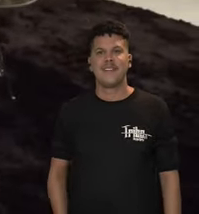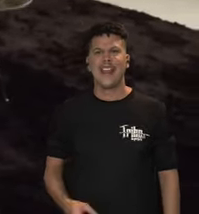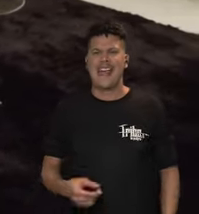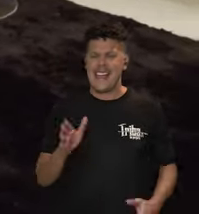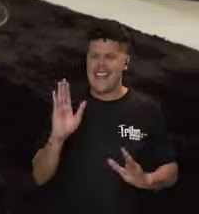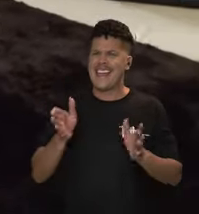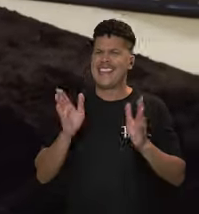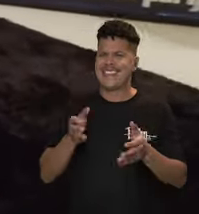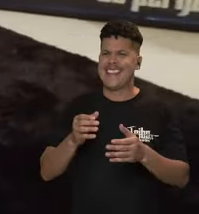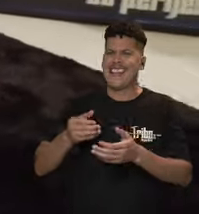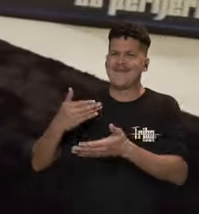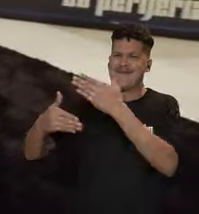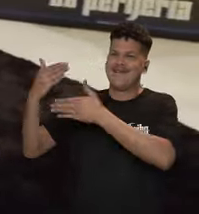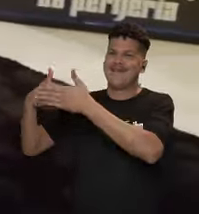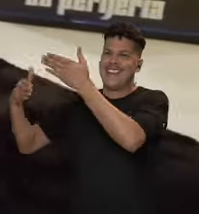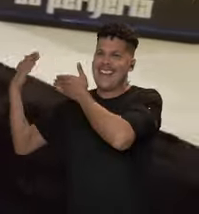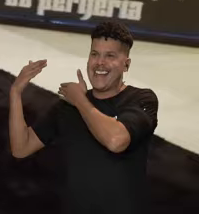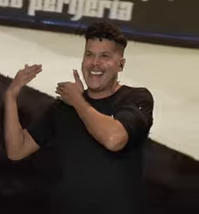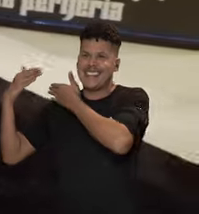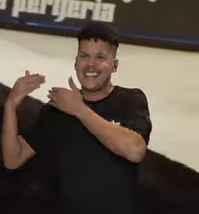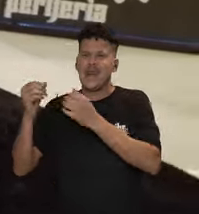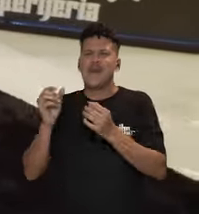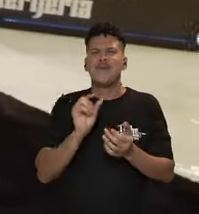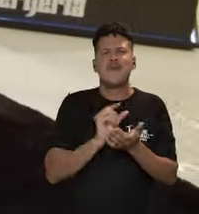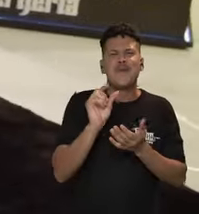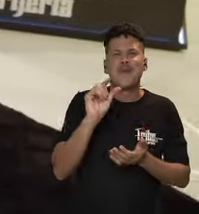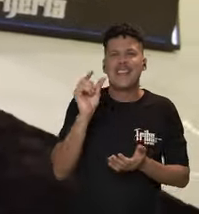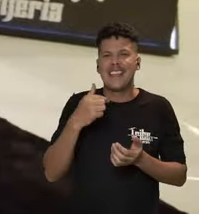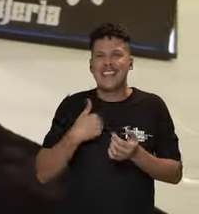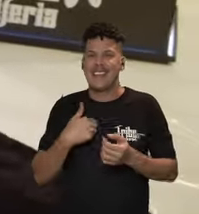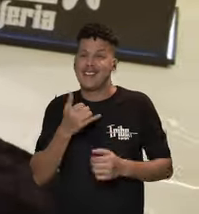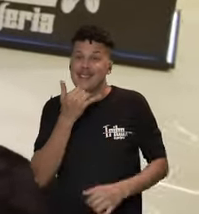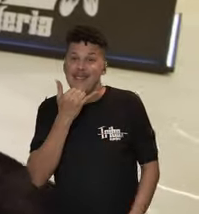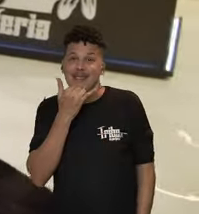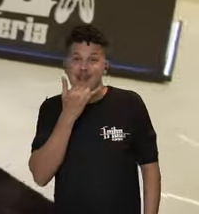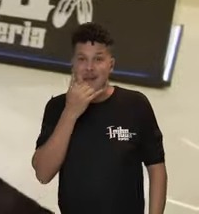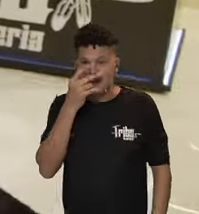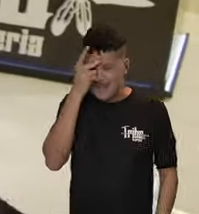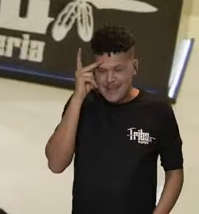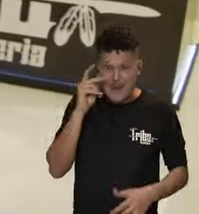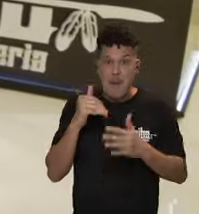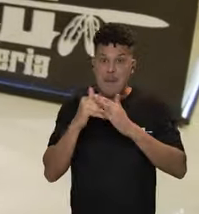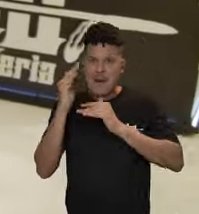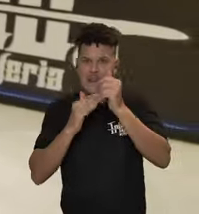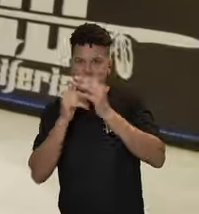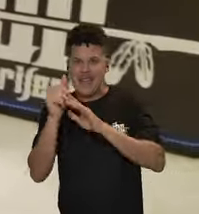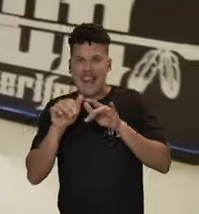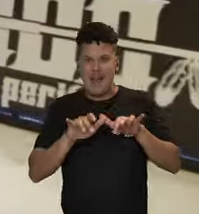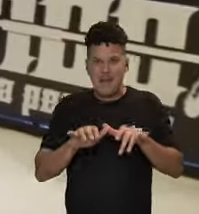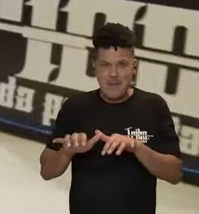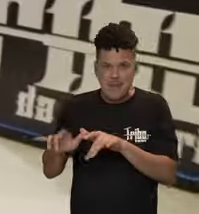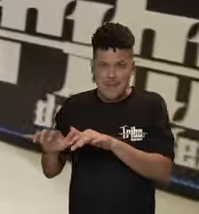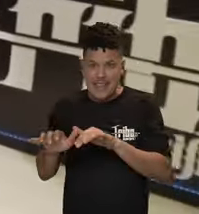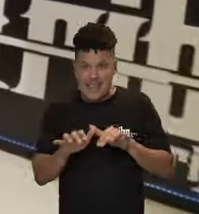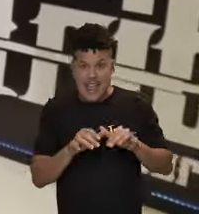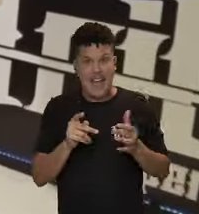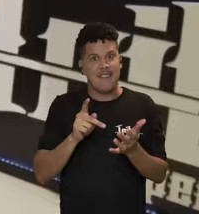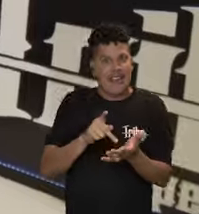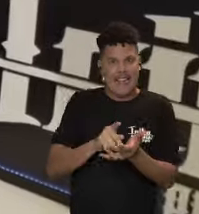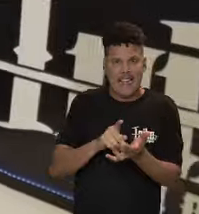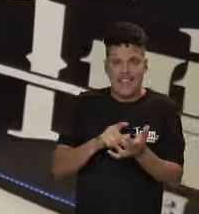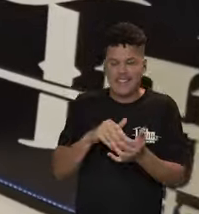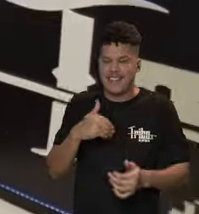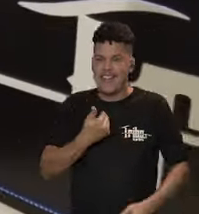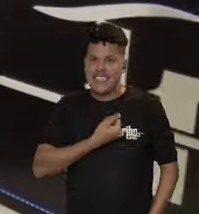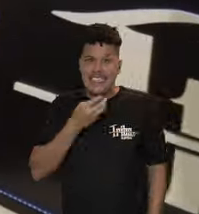Nostalgia, meu irmão. É o seguinte. Uma palhinha, hein? Quero falar, tipo, desculpa aos pianistas profissionais aí, mano, que na verdade a gente arranha, né,